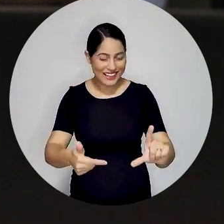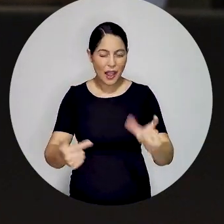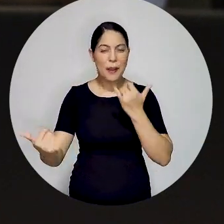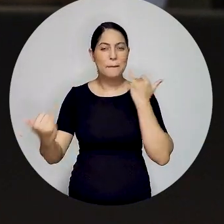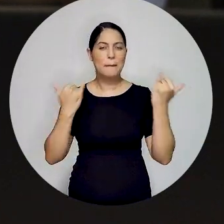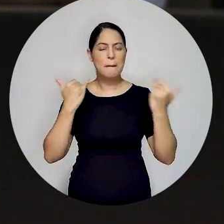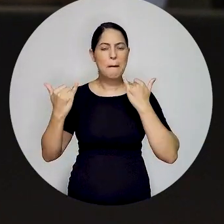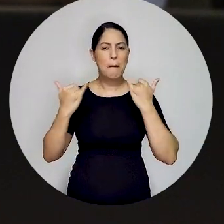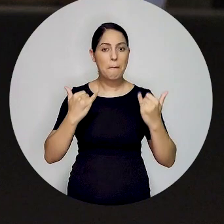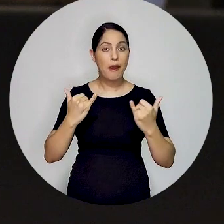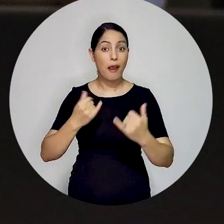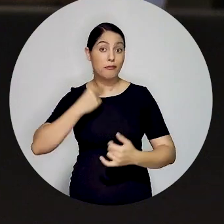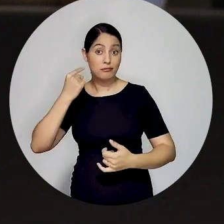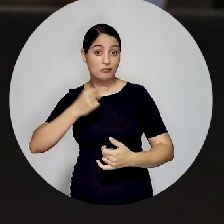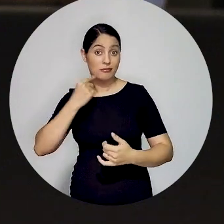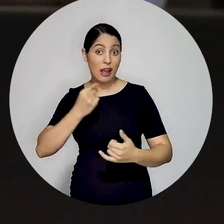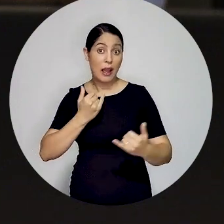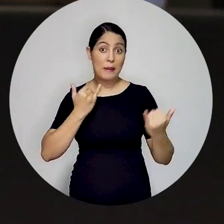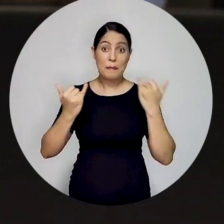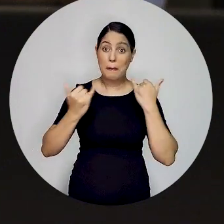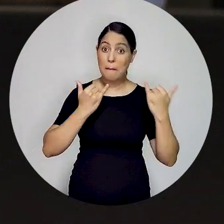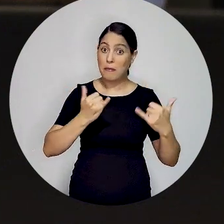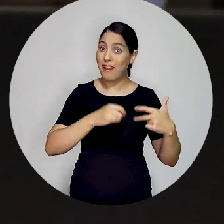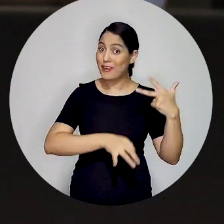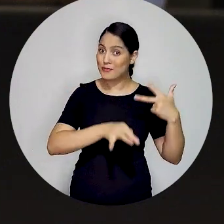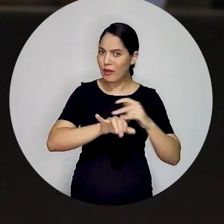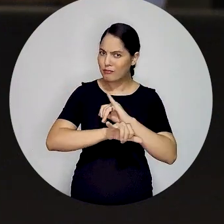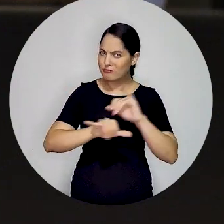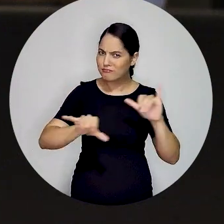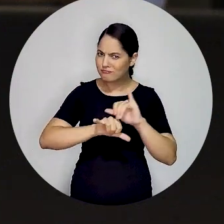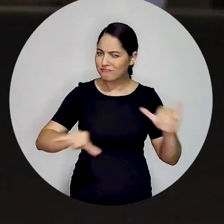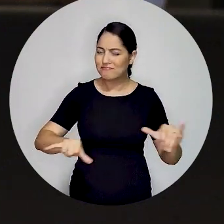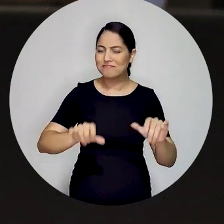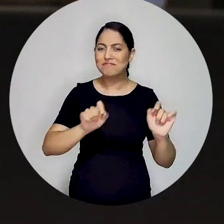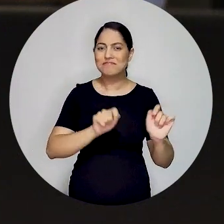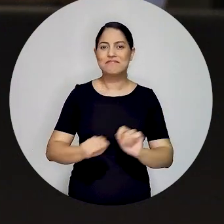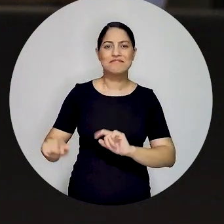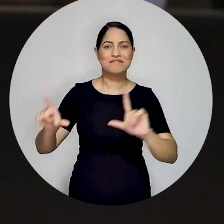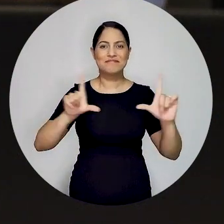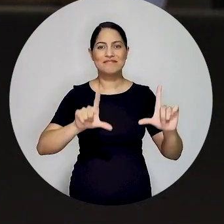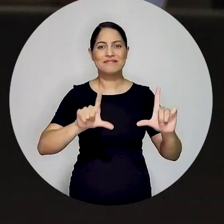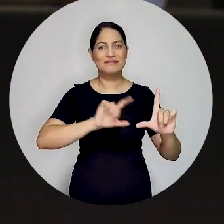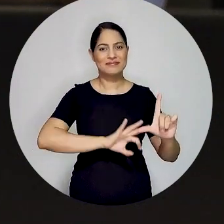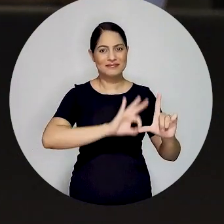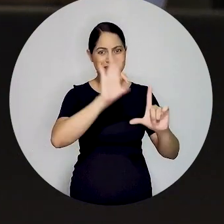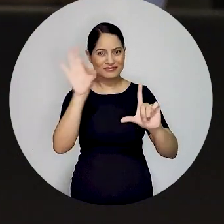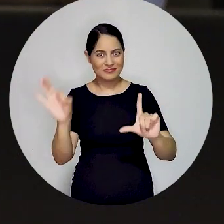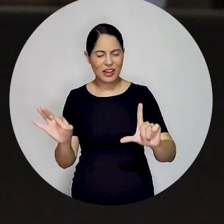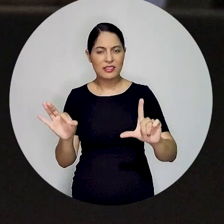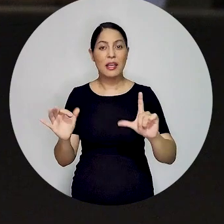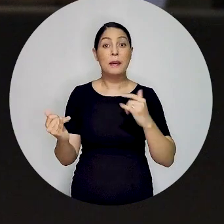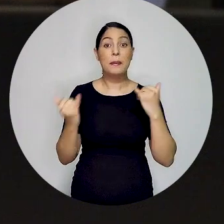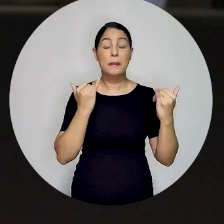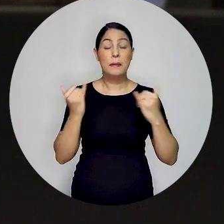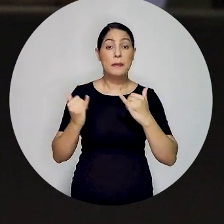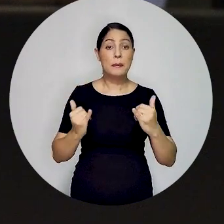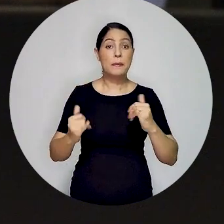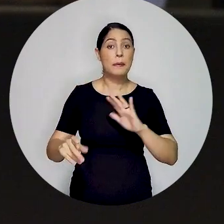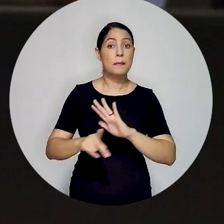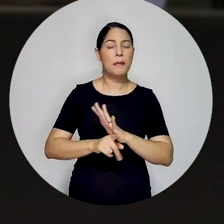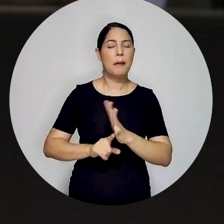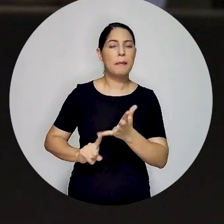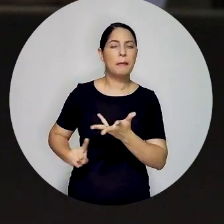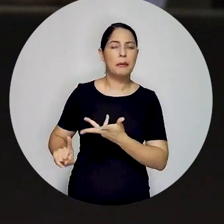do Brasil. Aqui você fica por dentro de todas as informações da advocacia e do judiciário, além de acompanhar entrevistas